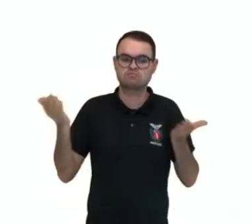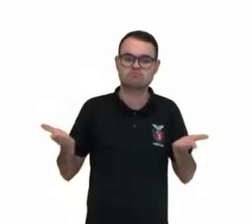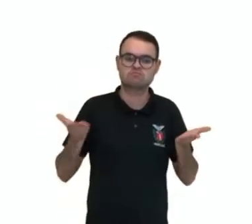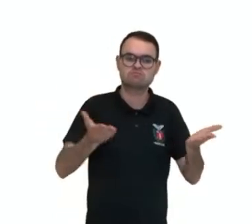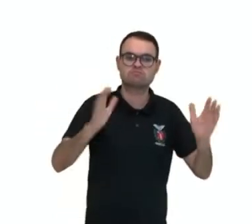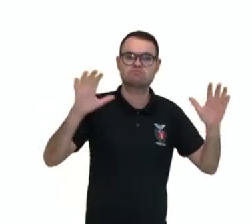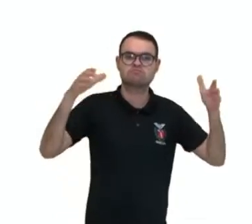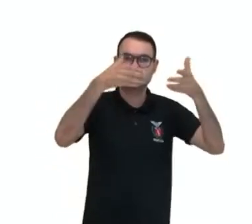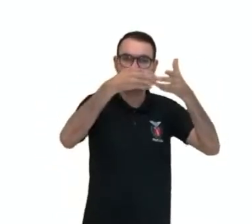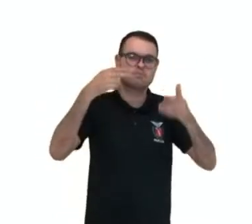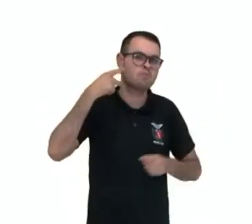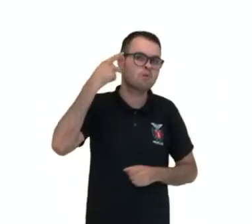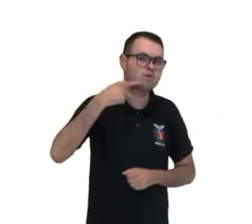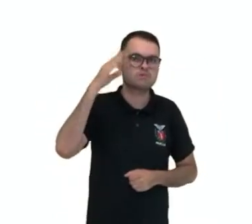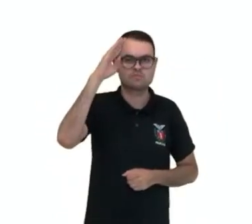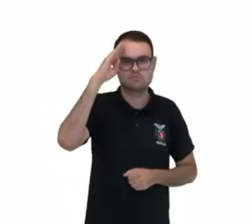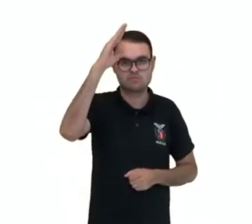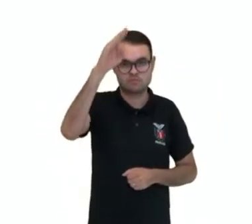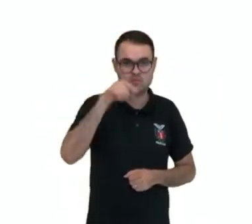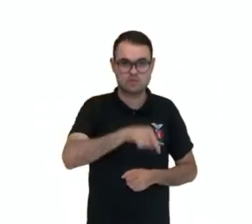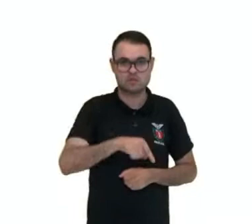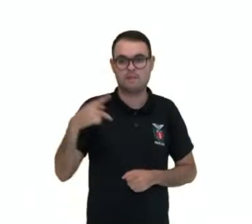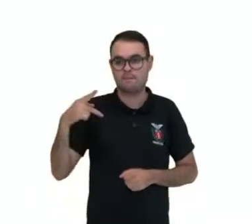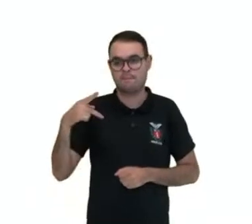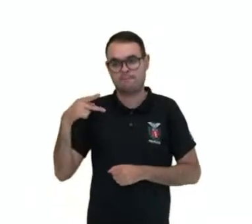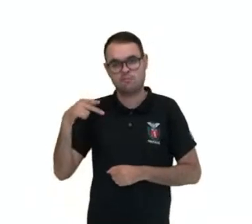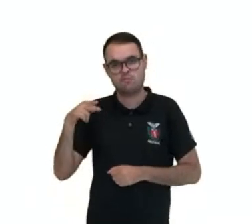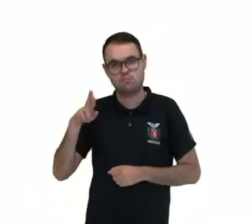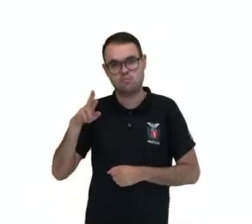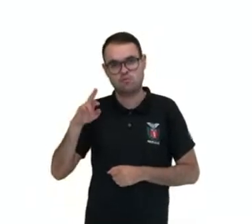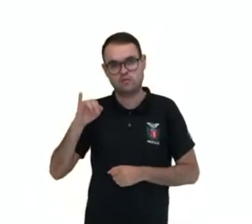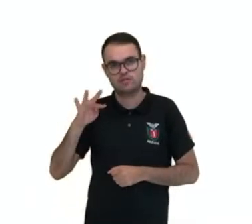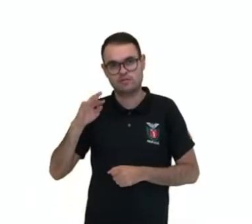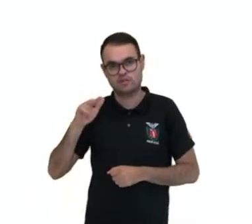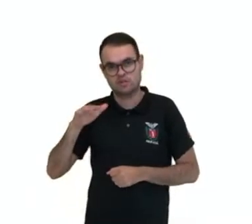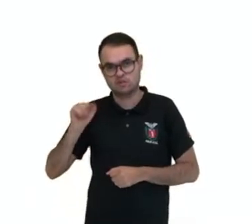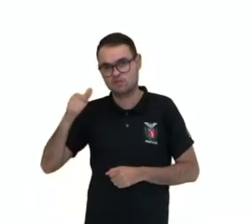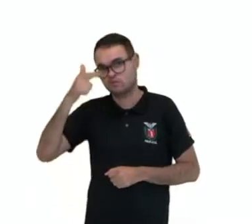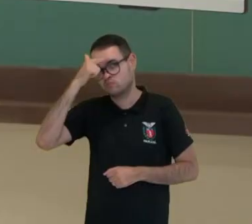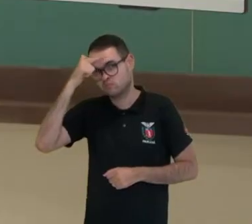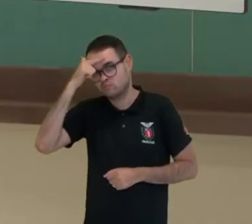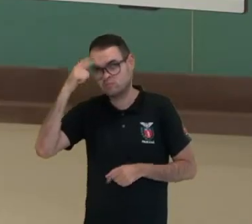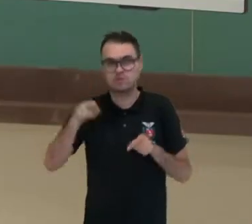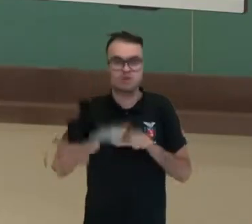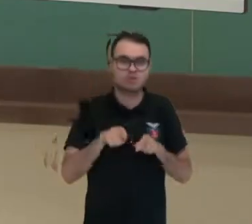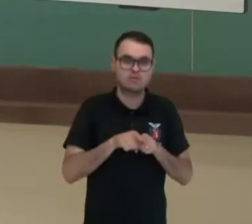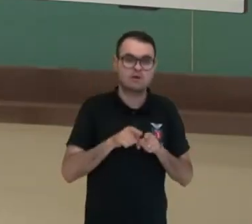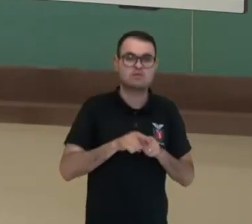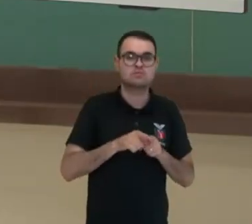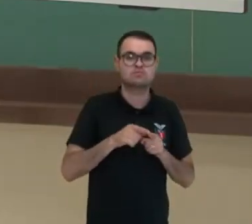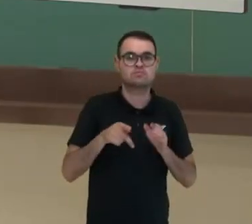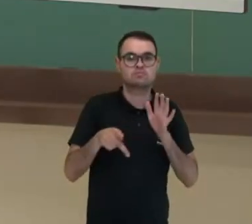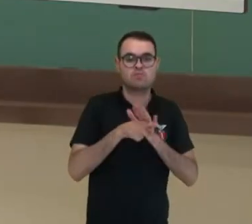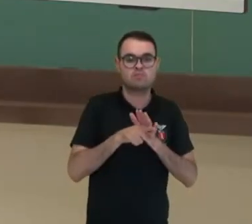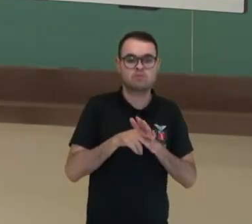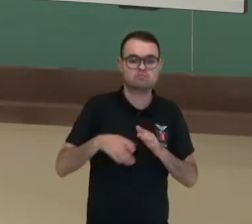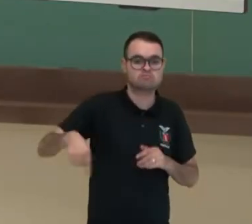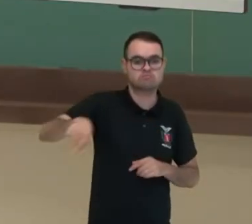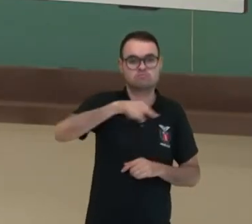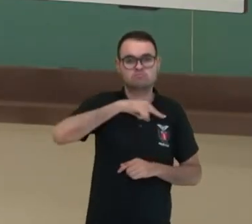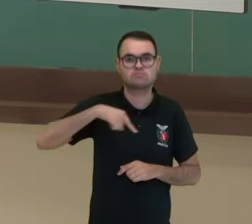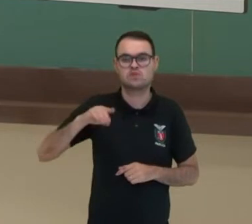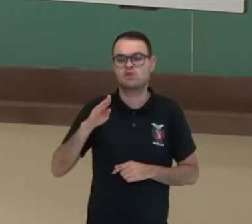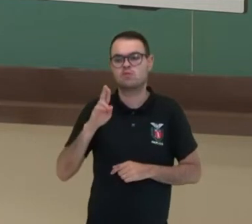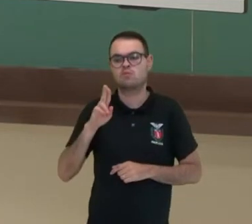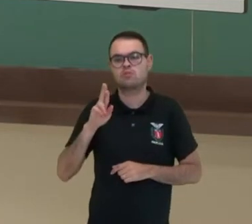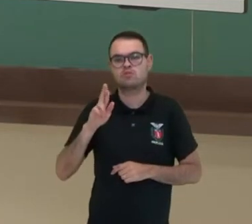Inglaterra, que era formado predominantemente por puritanos, tá, e burgueses, a capacidade de governar. Na Inglaterra a gente fala que